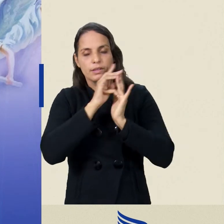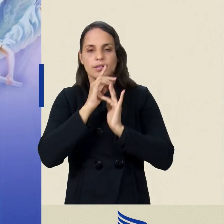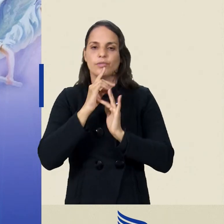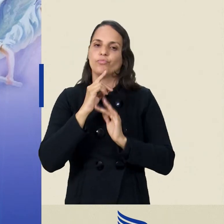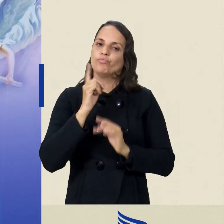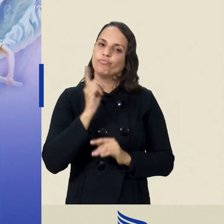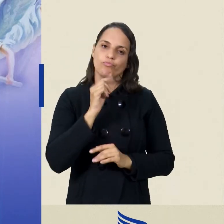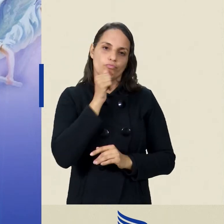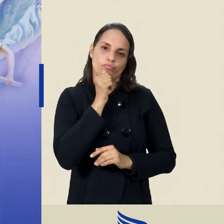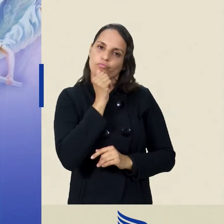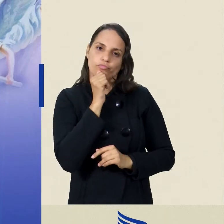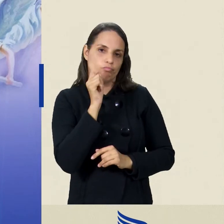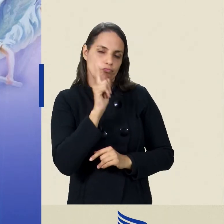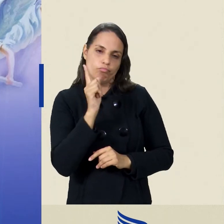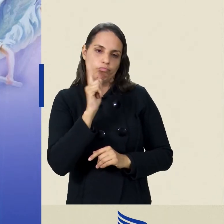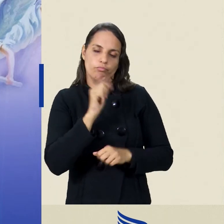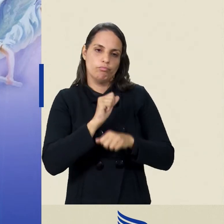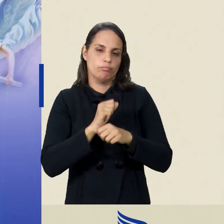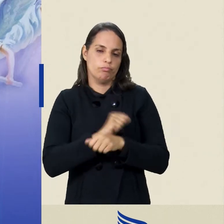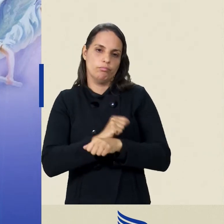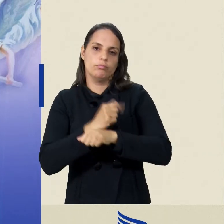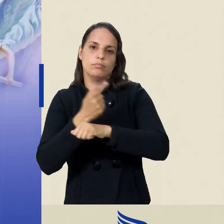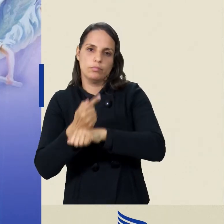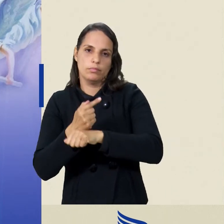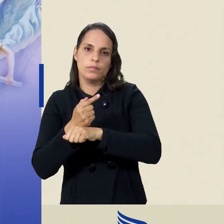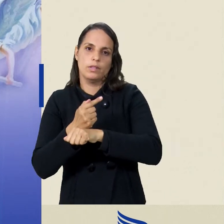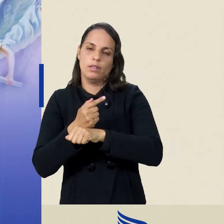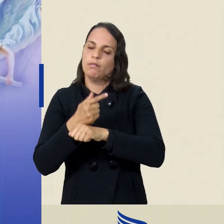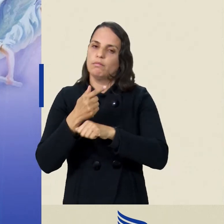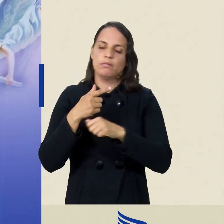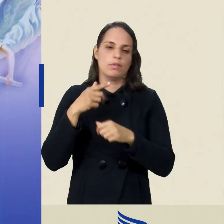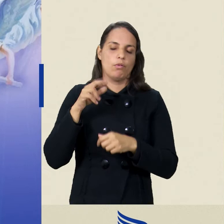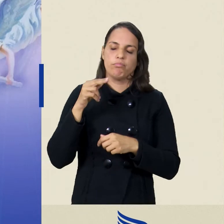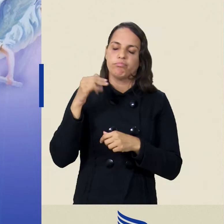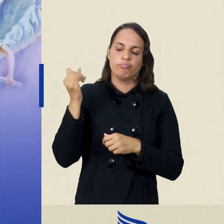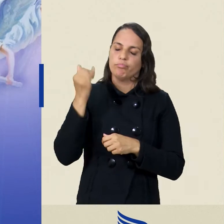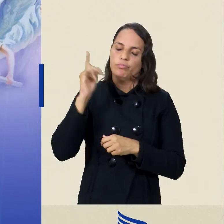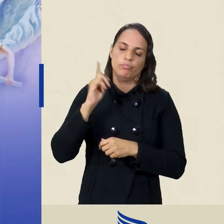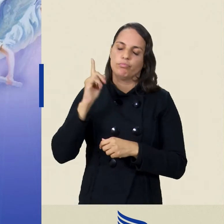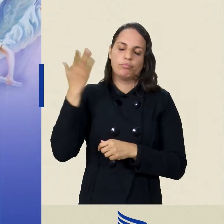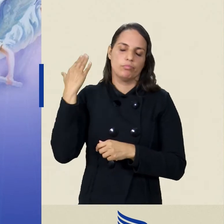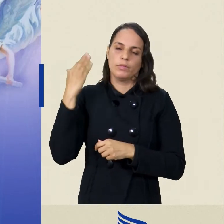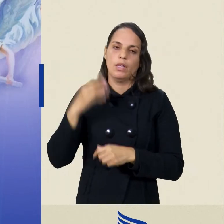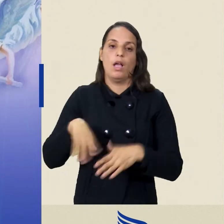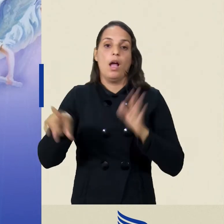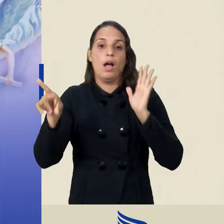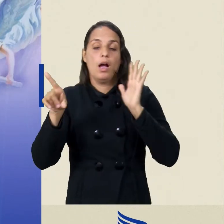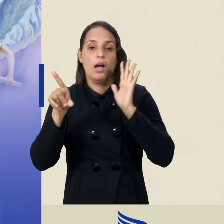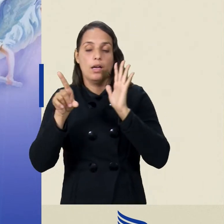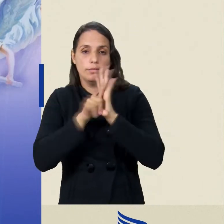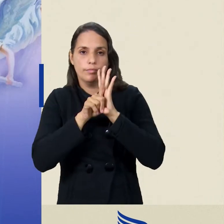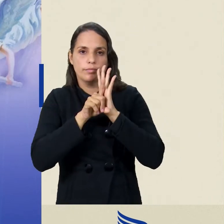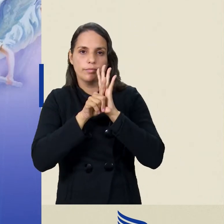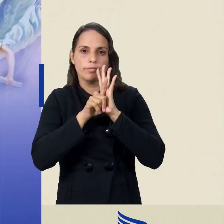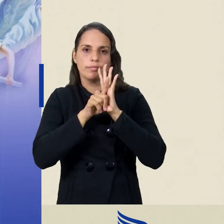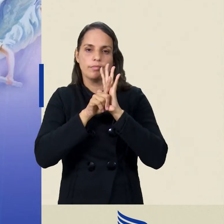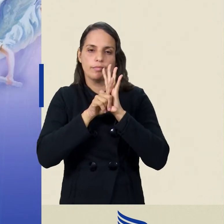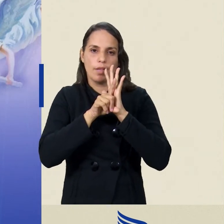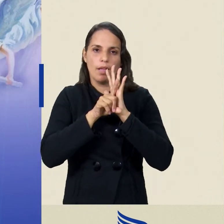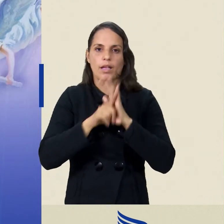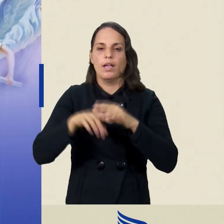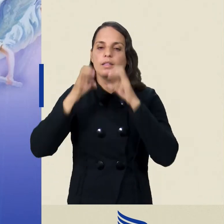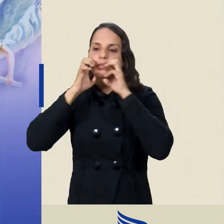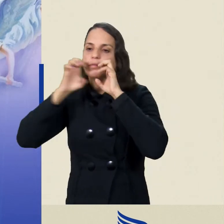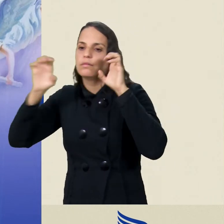proclamada pelos adventistas do sétimo dia como de igual importância, a lei e o evangelho andando de mãos